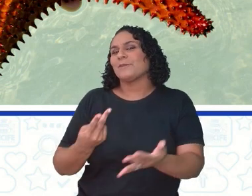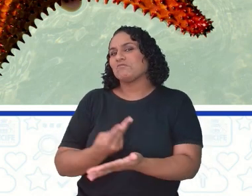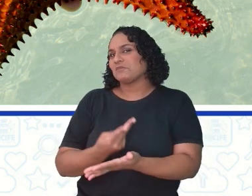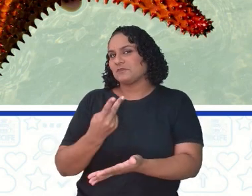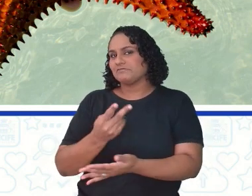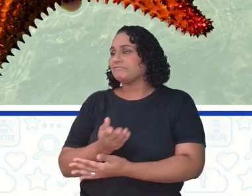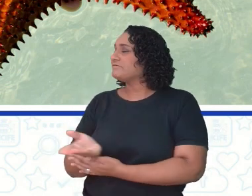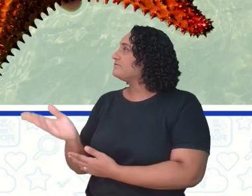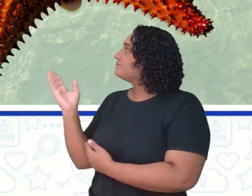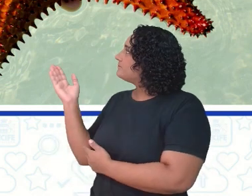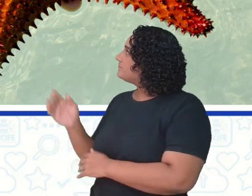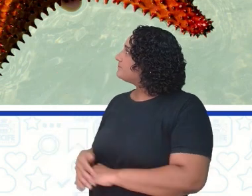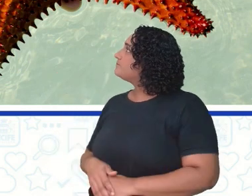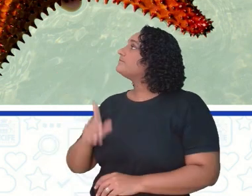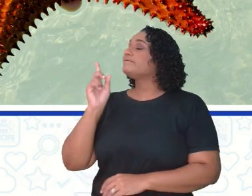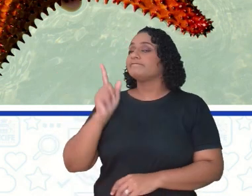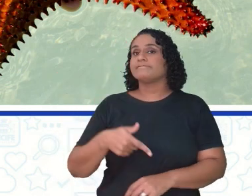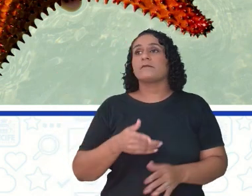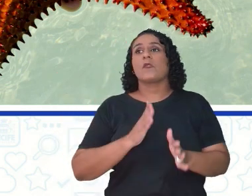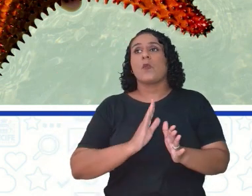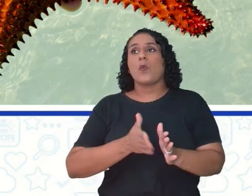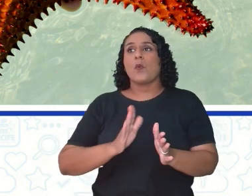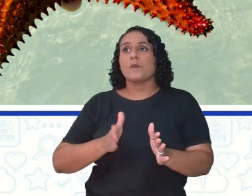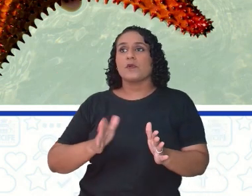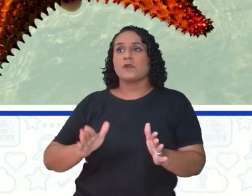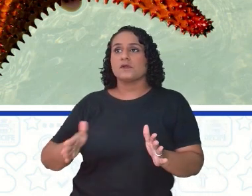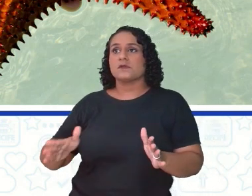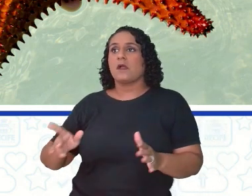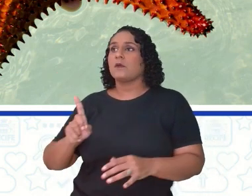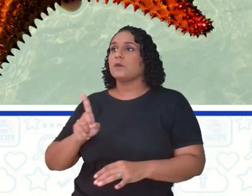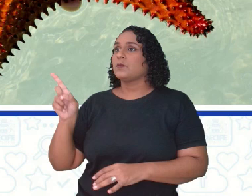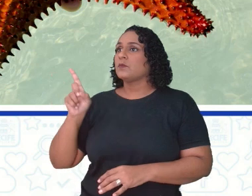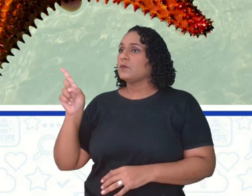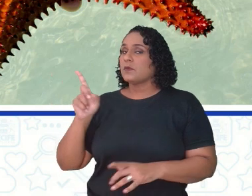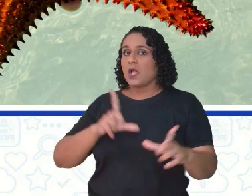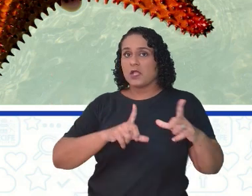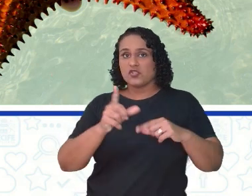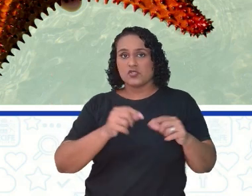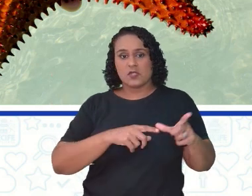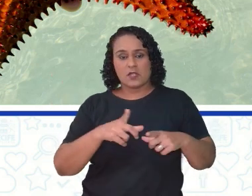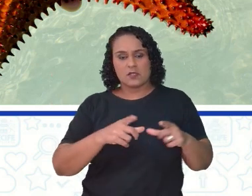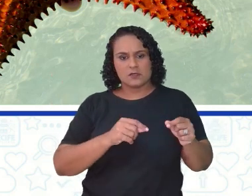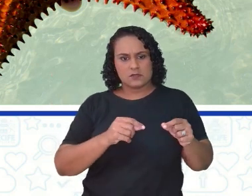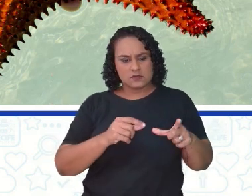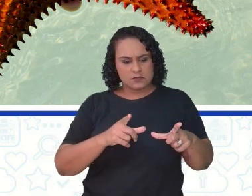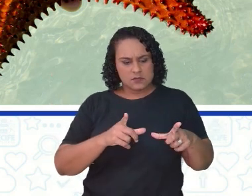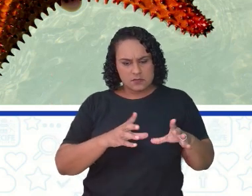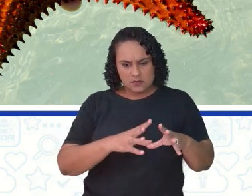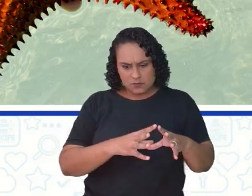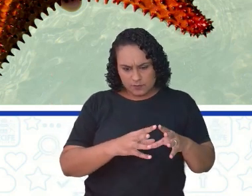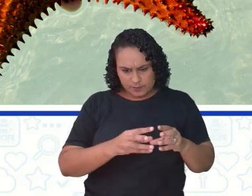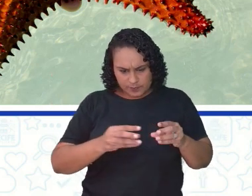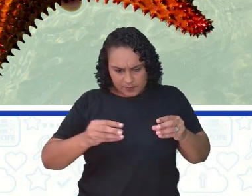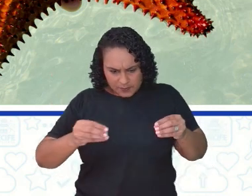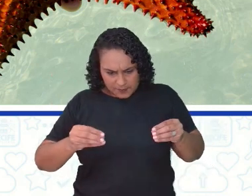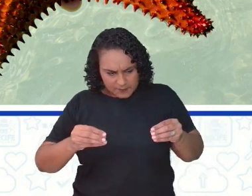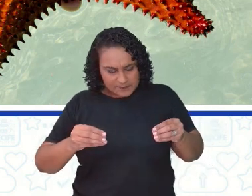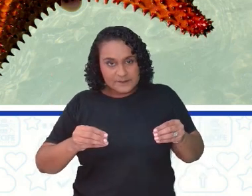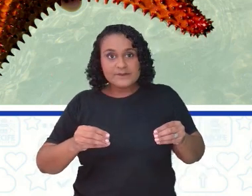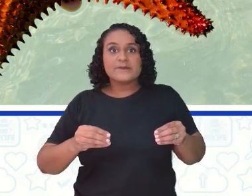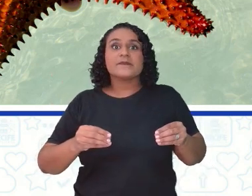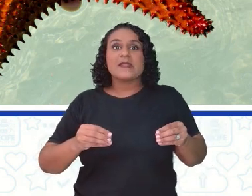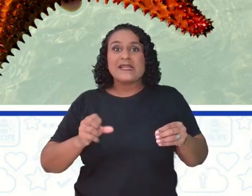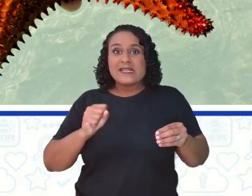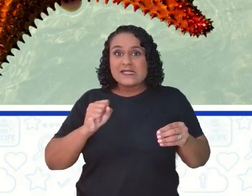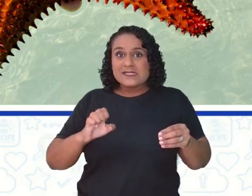fragmentação? Então, é um processo em que o indivíduo inicial, ele se divide em duas partes. E se ambas as